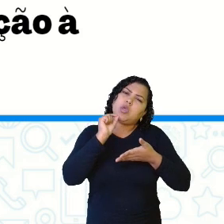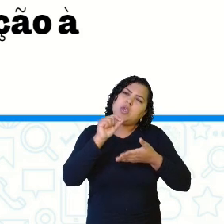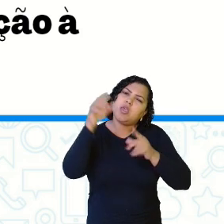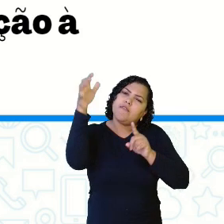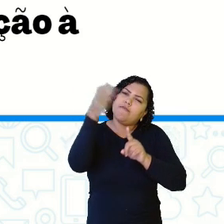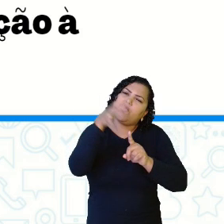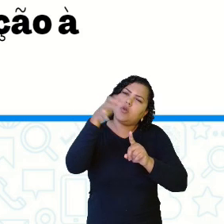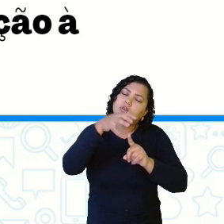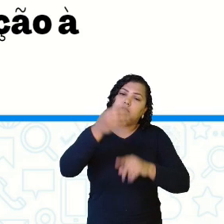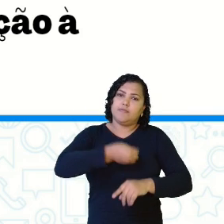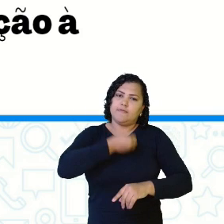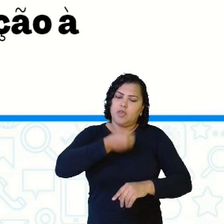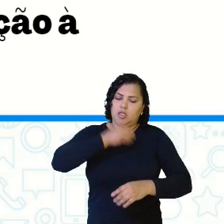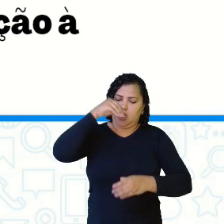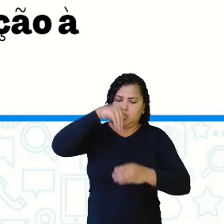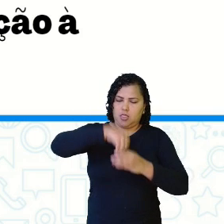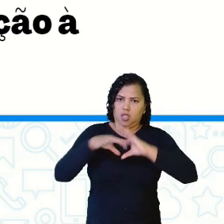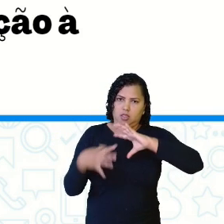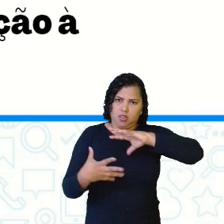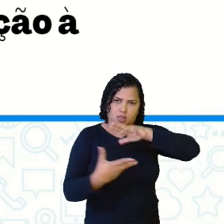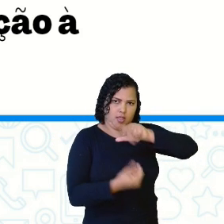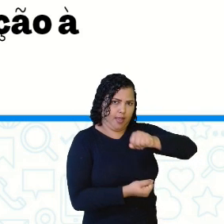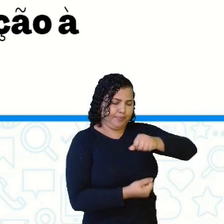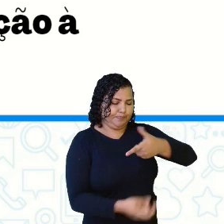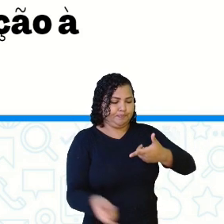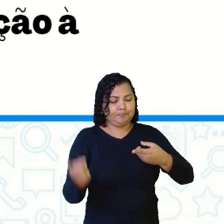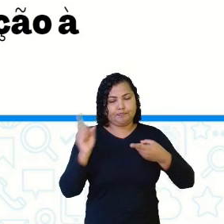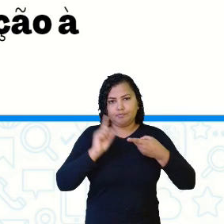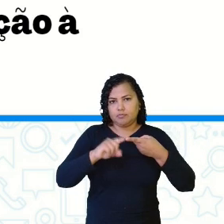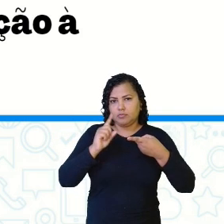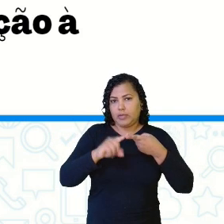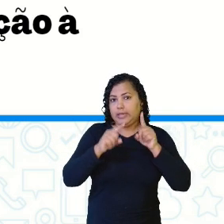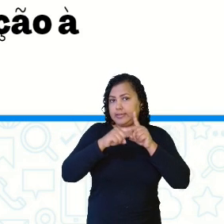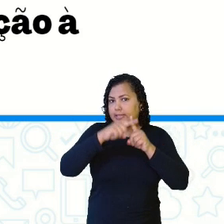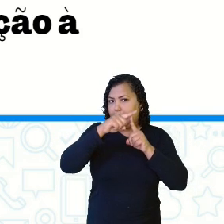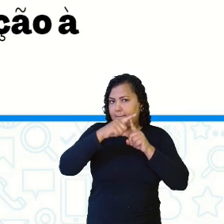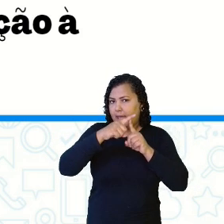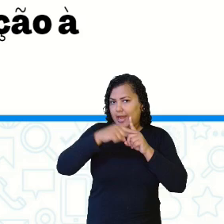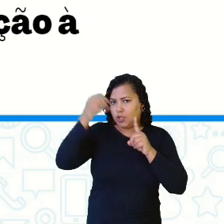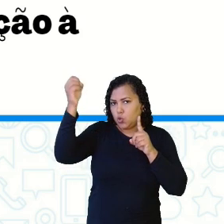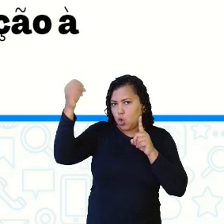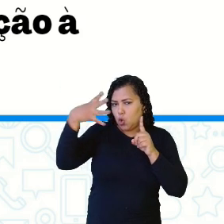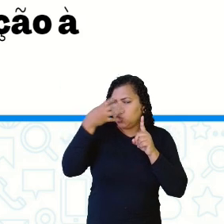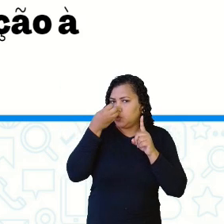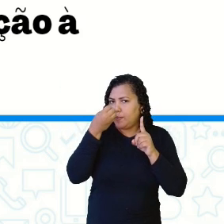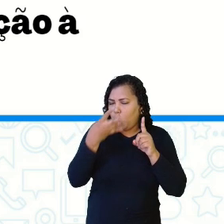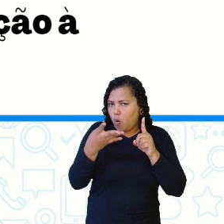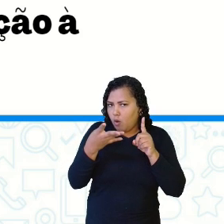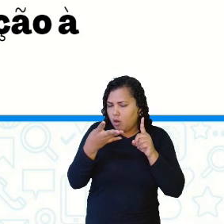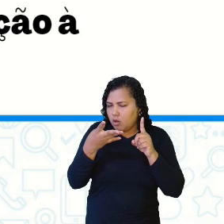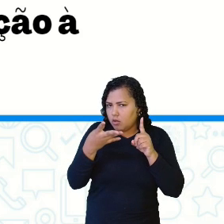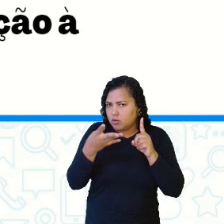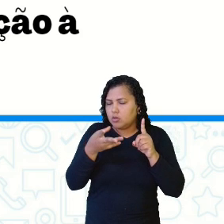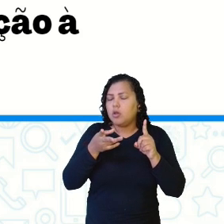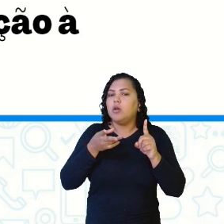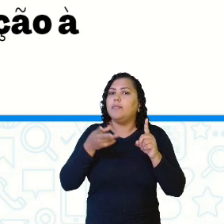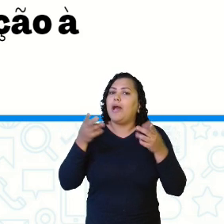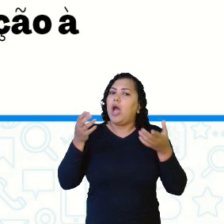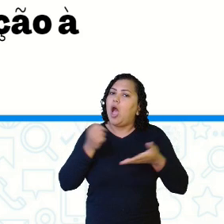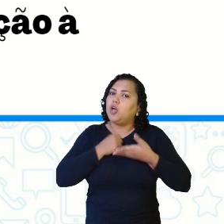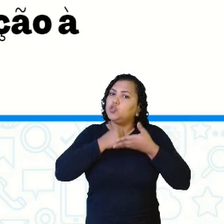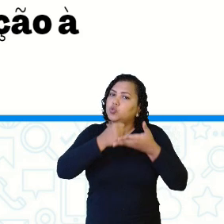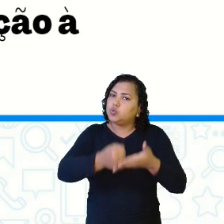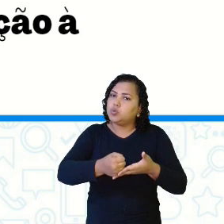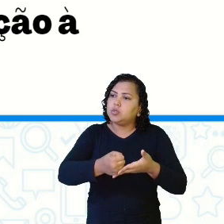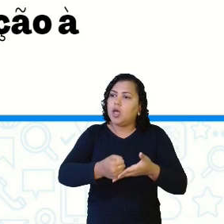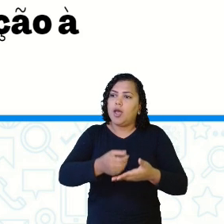Terra. Então, as alternativas são: possui temperatura e luz ideal para a sobrevivência dos seres vivos, tem